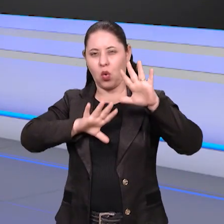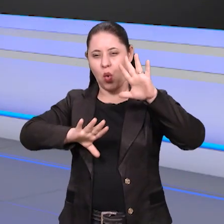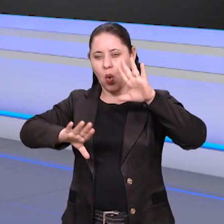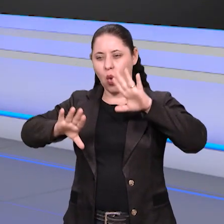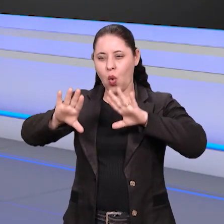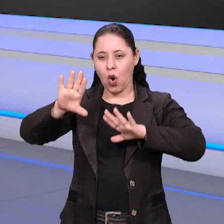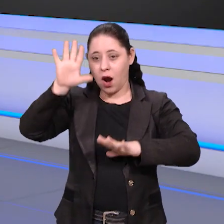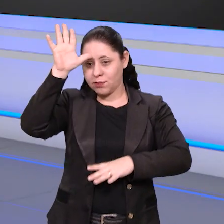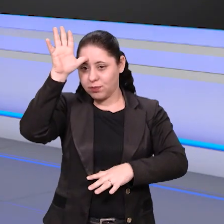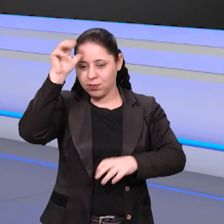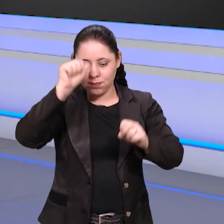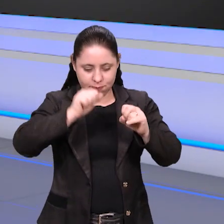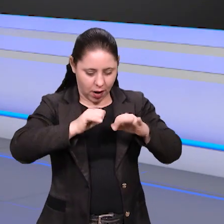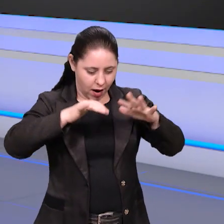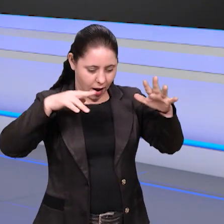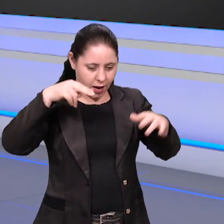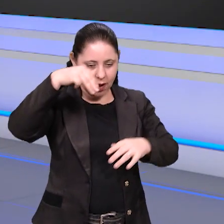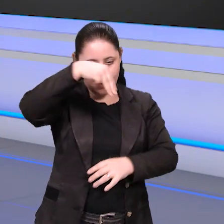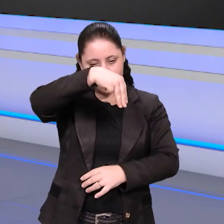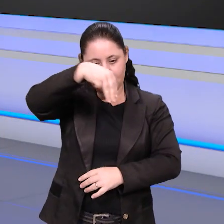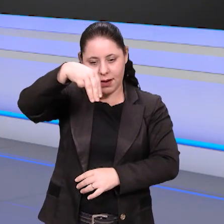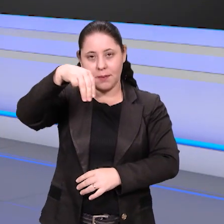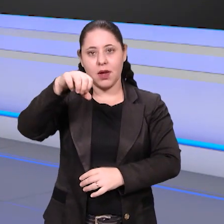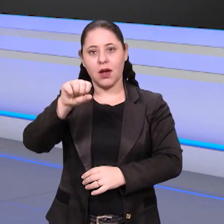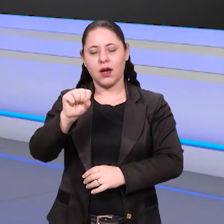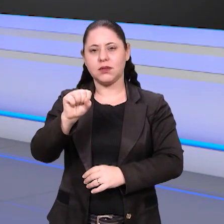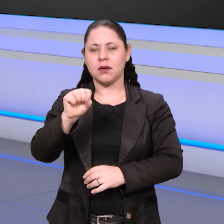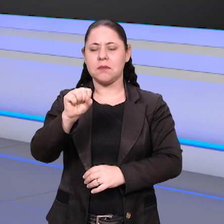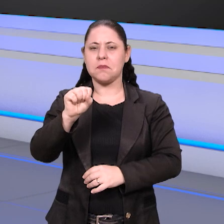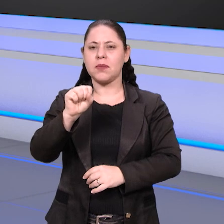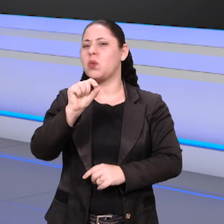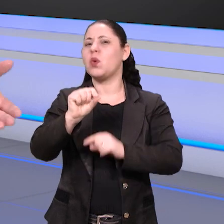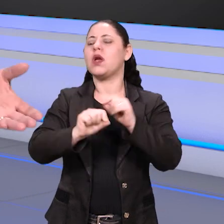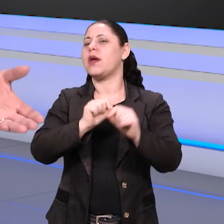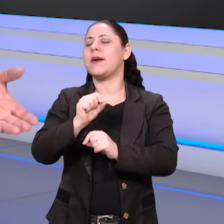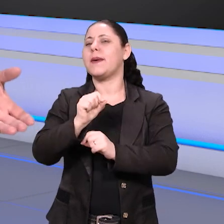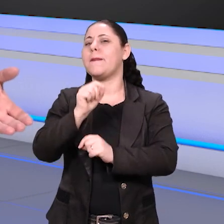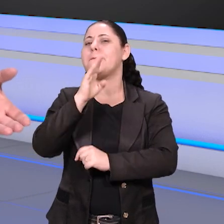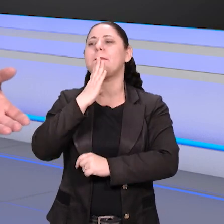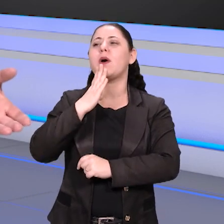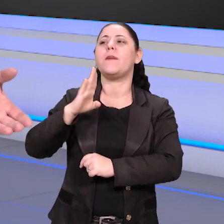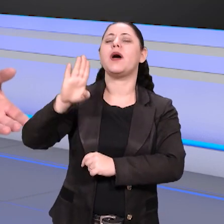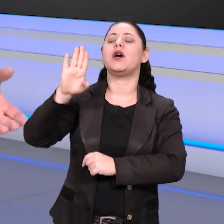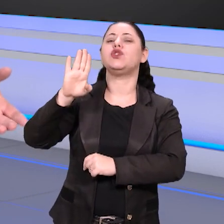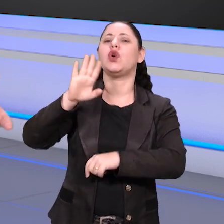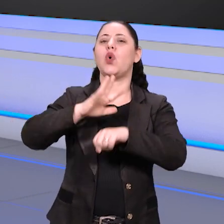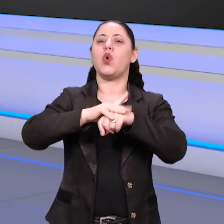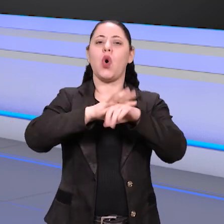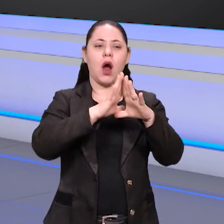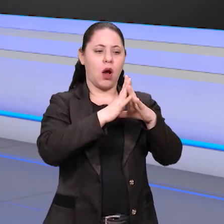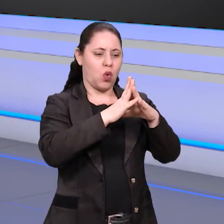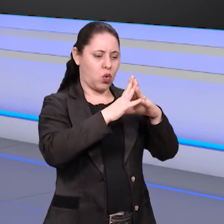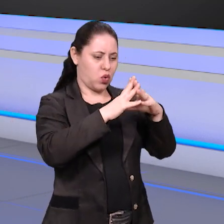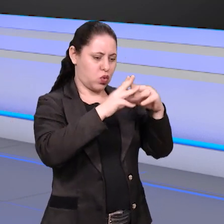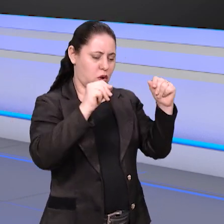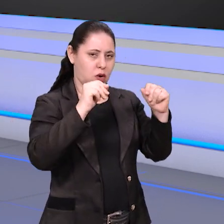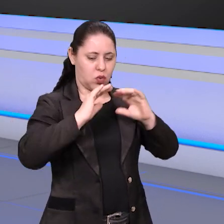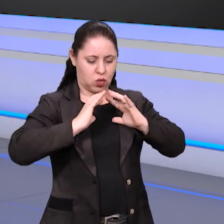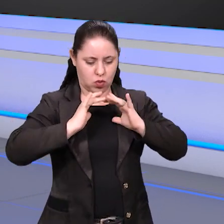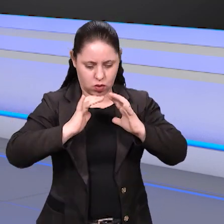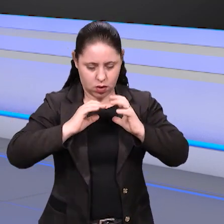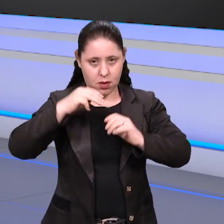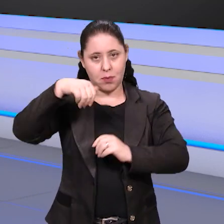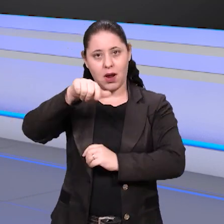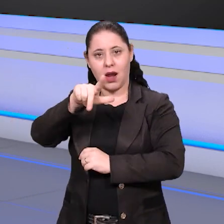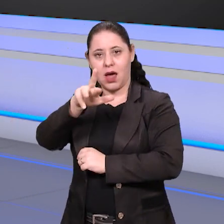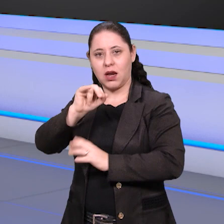solução milagrosa, conhecida como MMS, que promete a cura de doenças como autismo, malária